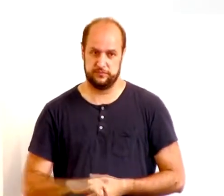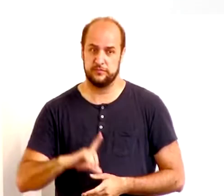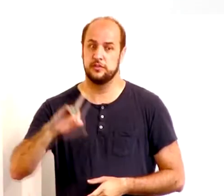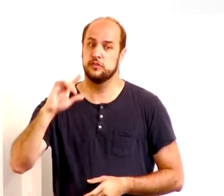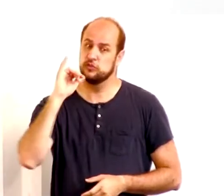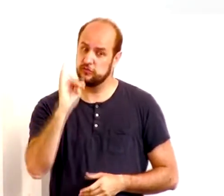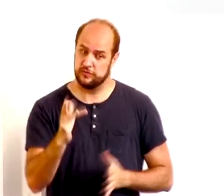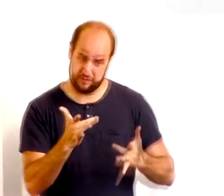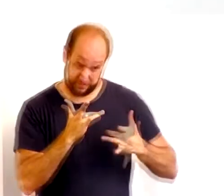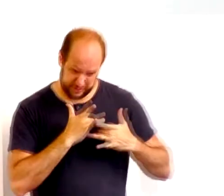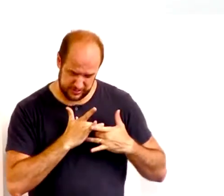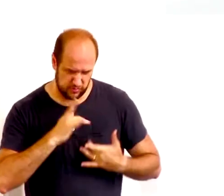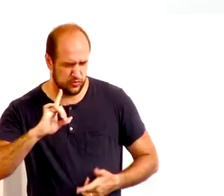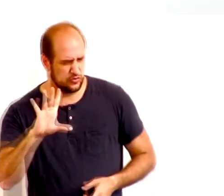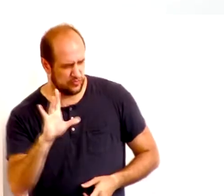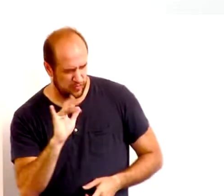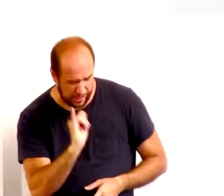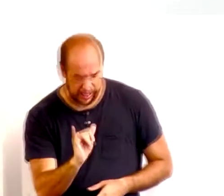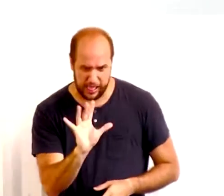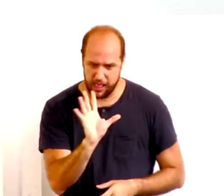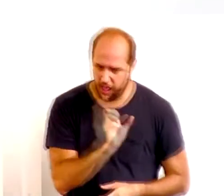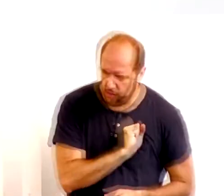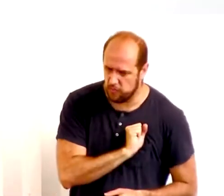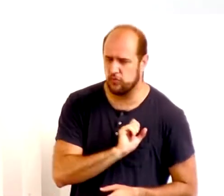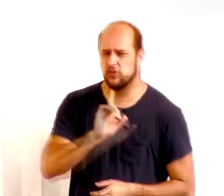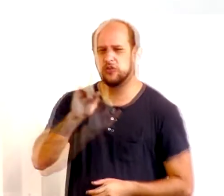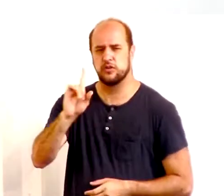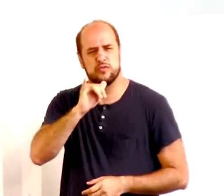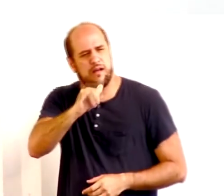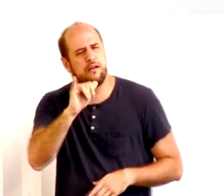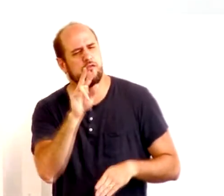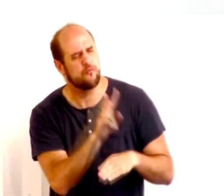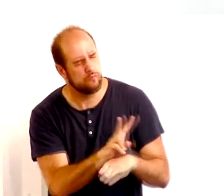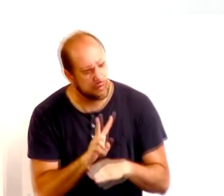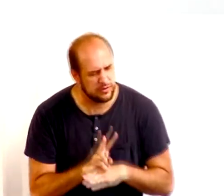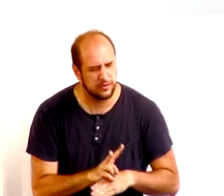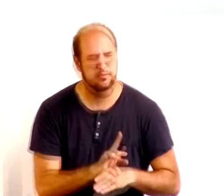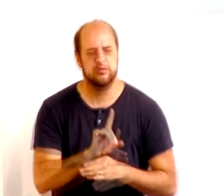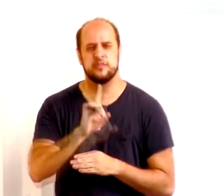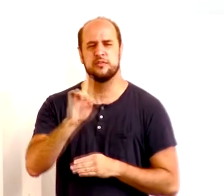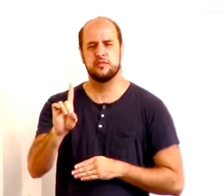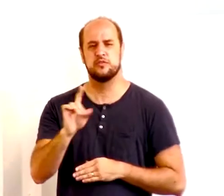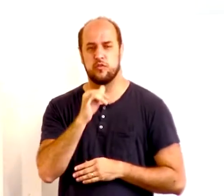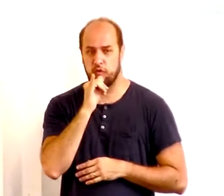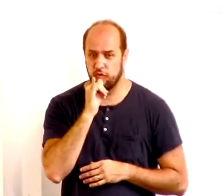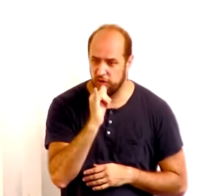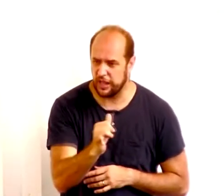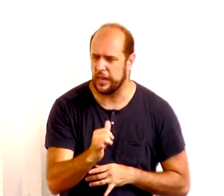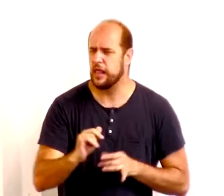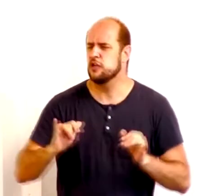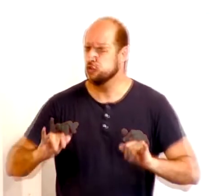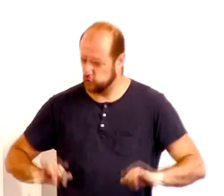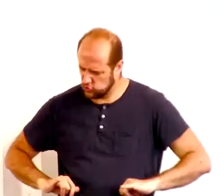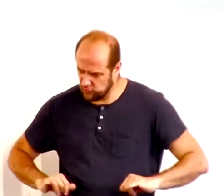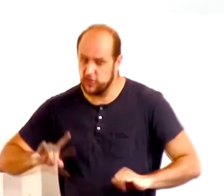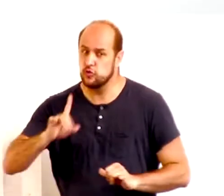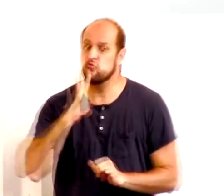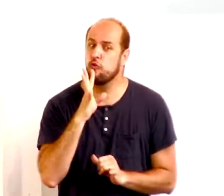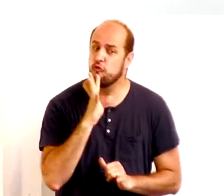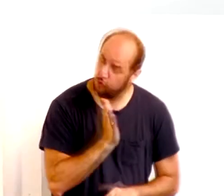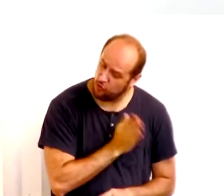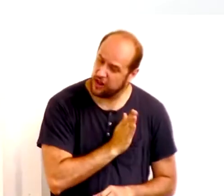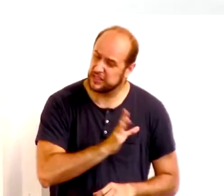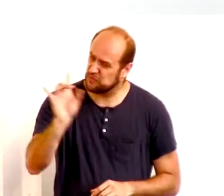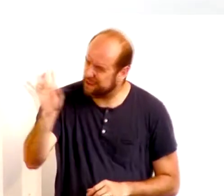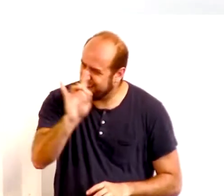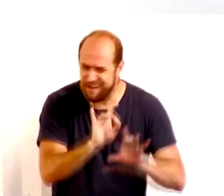de misericórdia, Deus fala de compaixão, Deus fala de cuidado, Deus fala de suprimento, Deus fala que conhece o seu coração, Deus